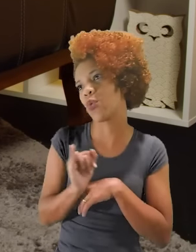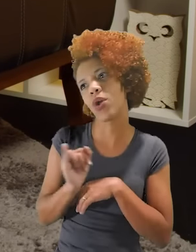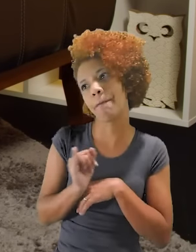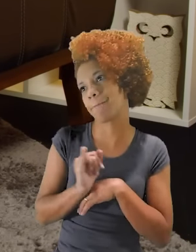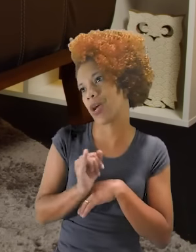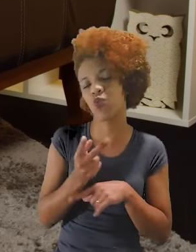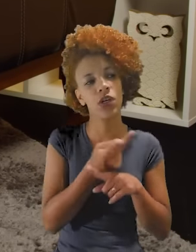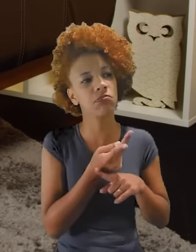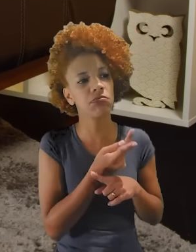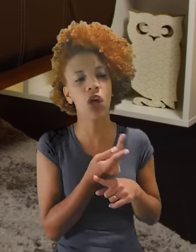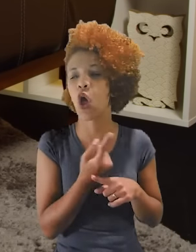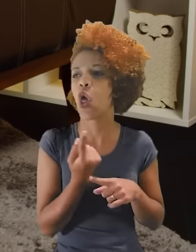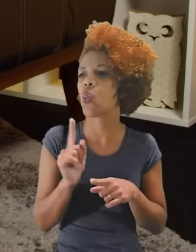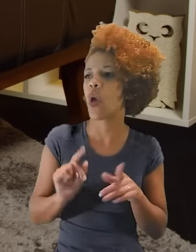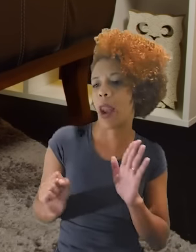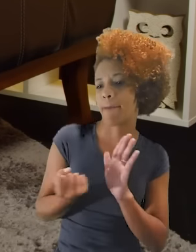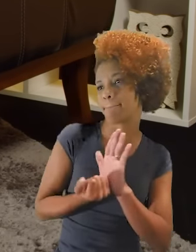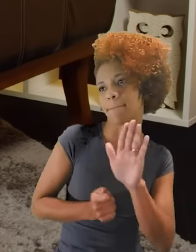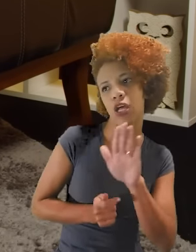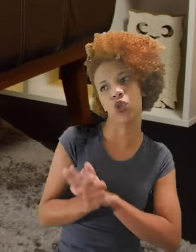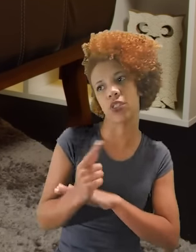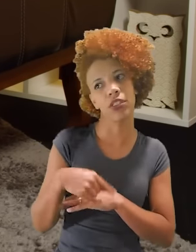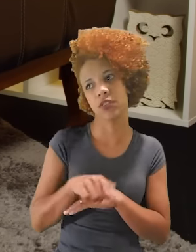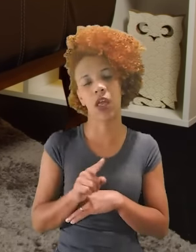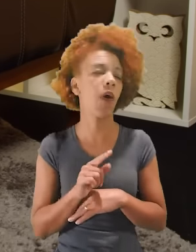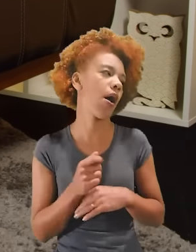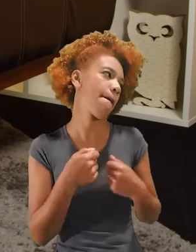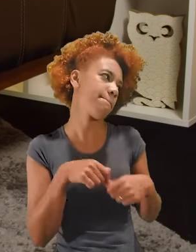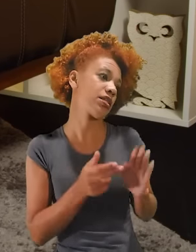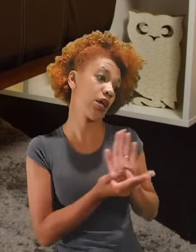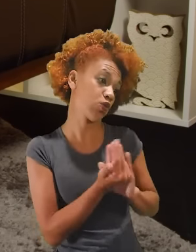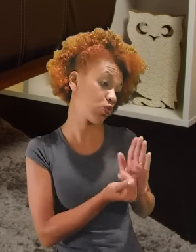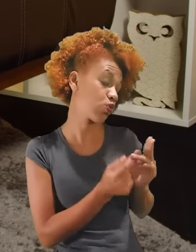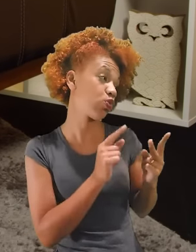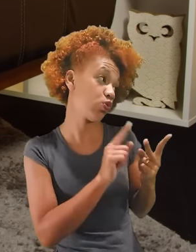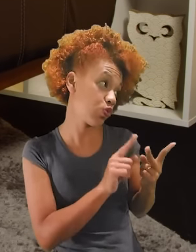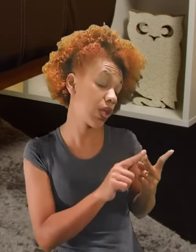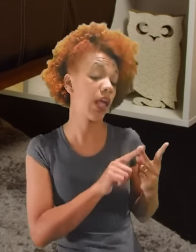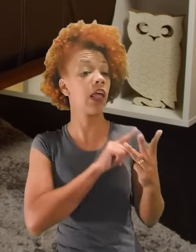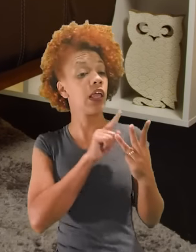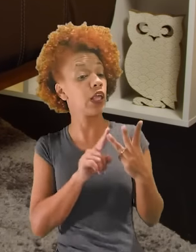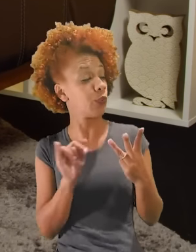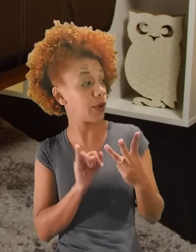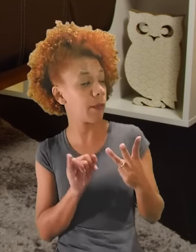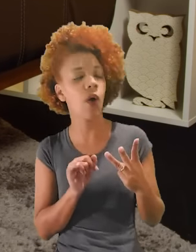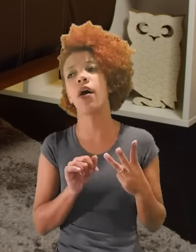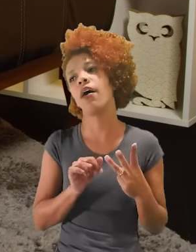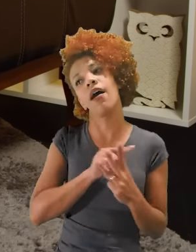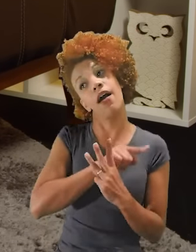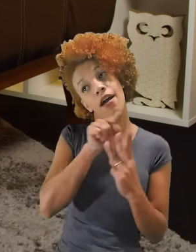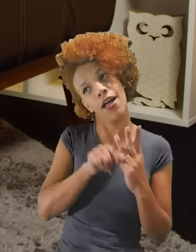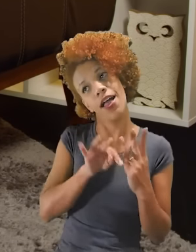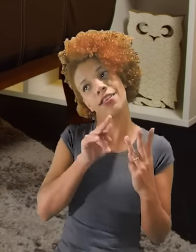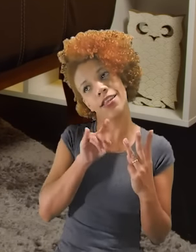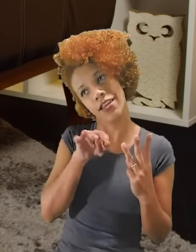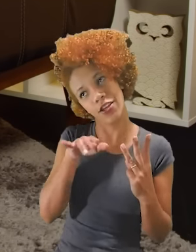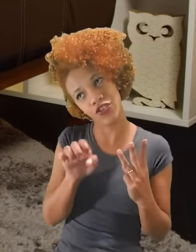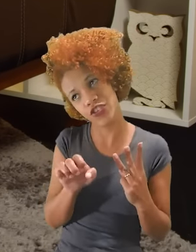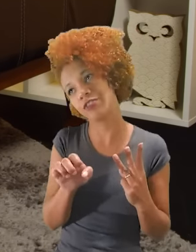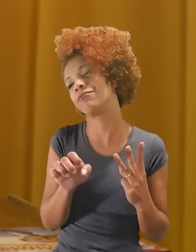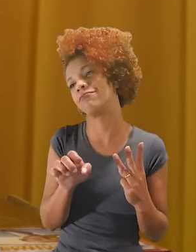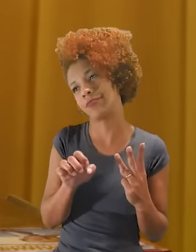que patrocínio. Era o cara da grana. É, não era patrocínio, você investidor precisava mesmo. De dois caras. Precisava desse cara não. Que desenhava e precisava do irmão pra vender. É a tríade, né? Que a gente sempre fala que é a famosa tríade